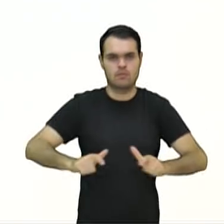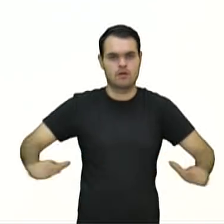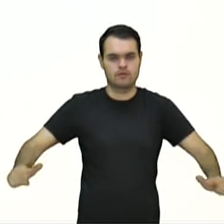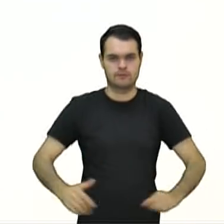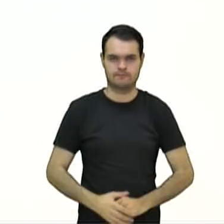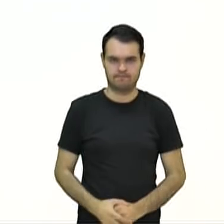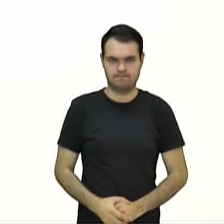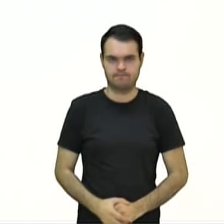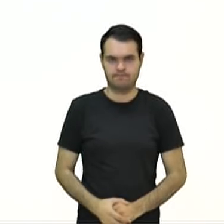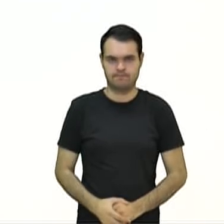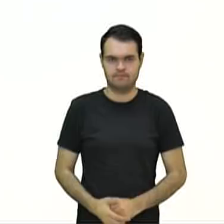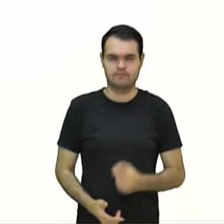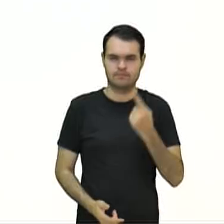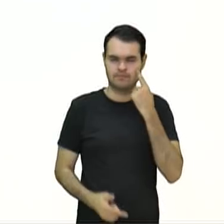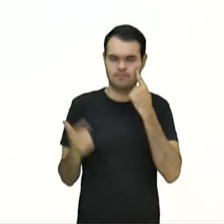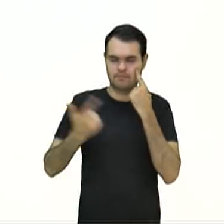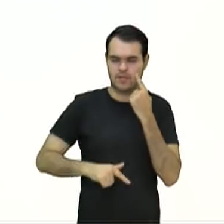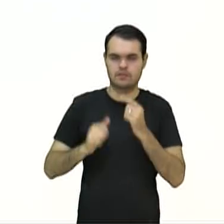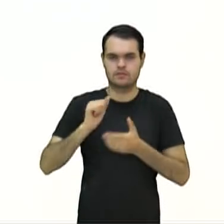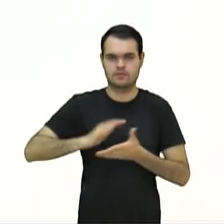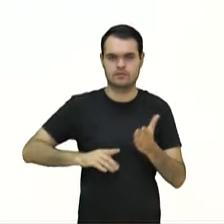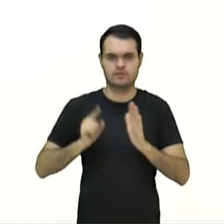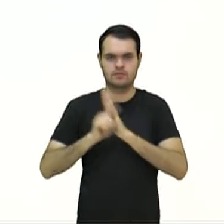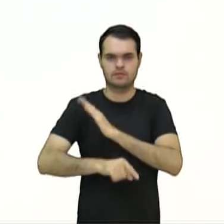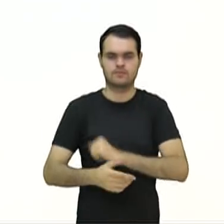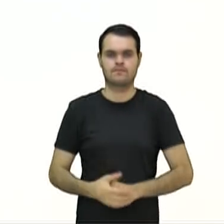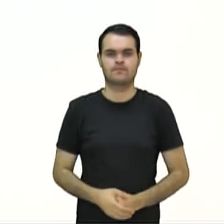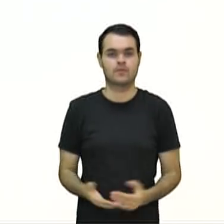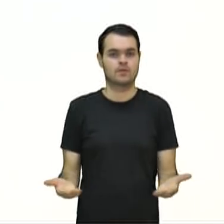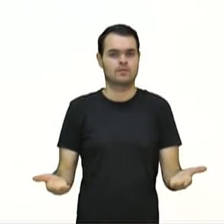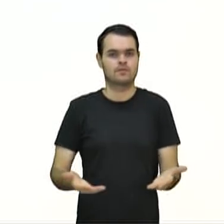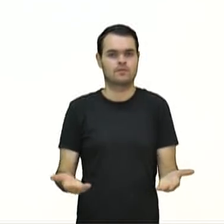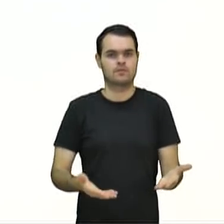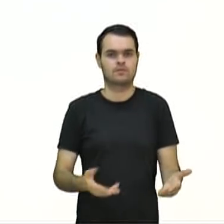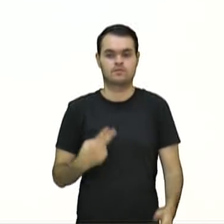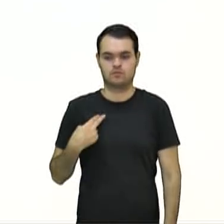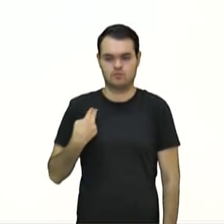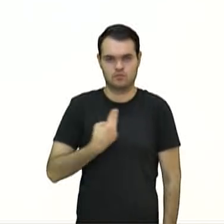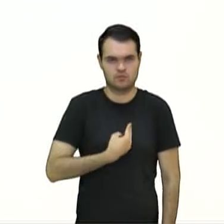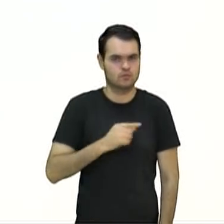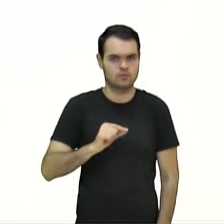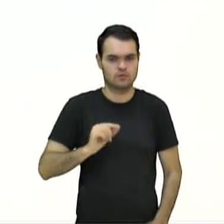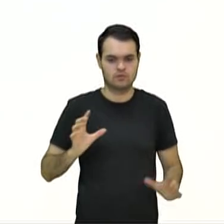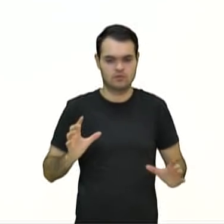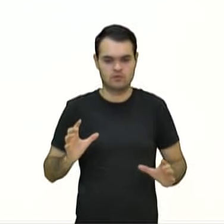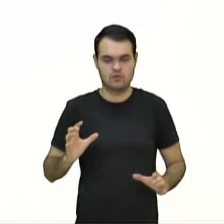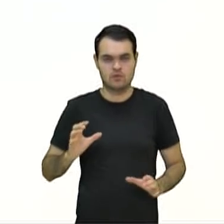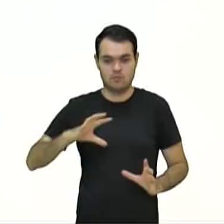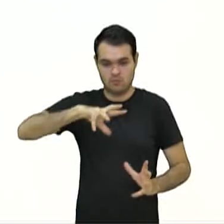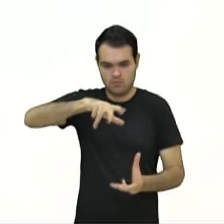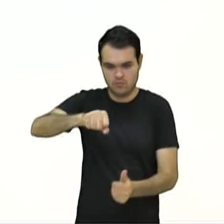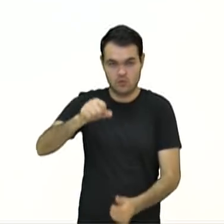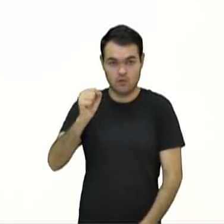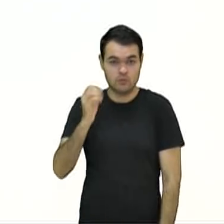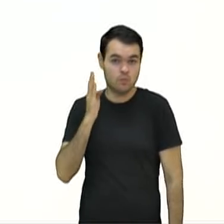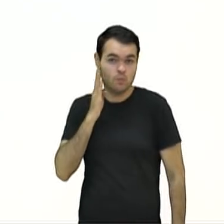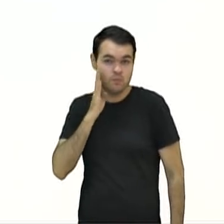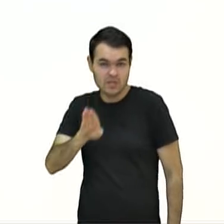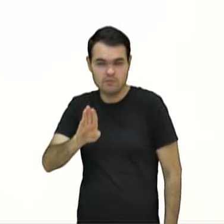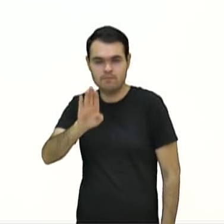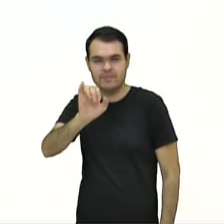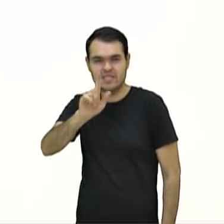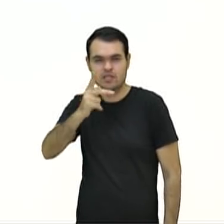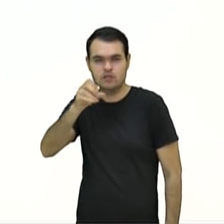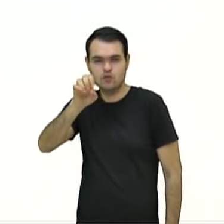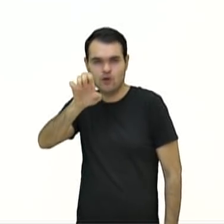Vamos pensar então mais um exercício? Atualmente, somos mais de 8 bilhões de habitantes no planeta. Embora ainda